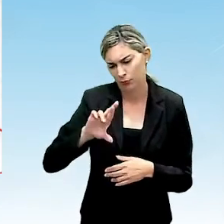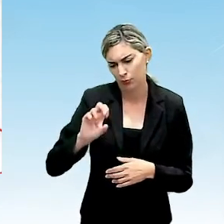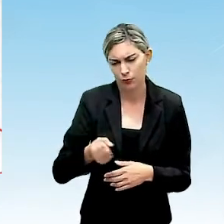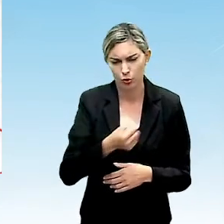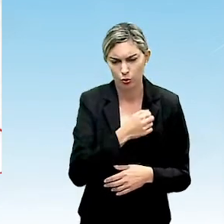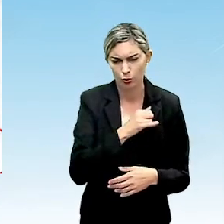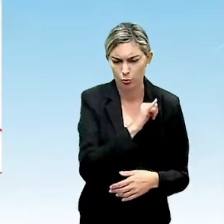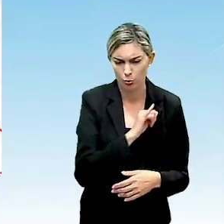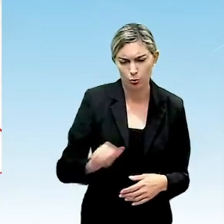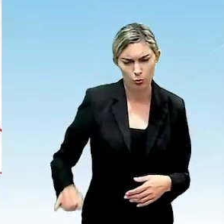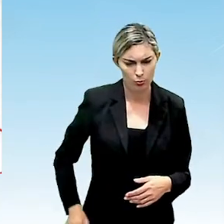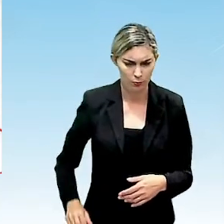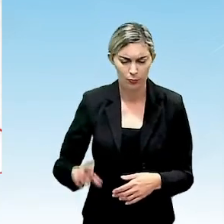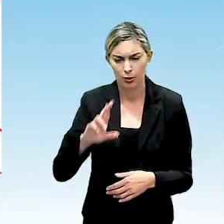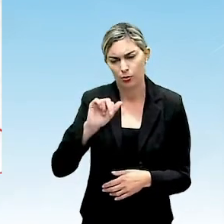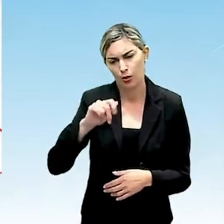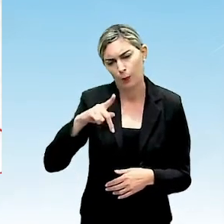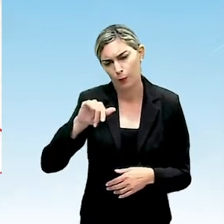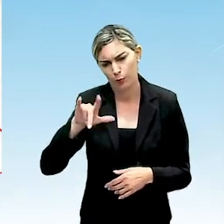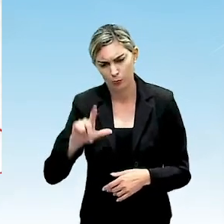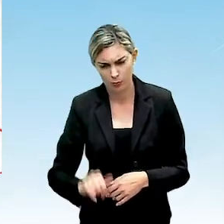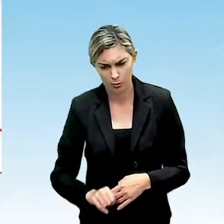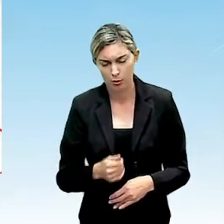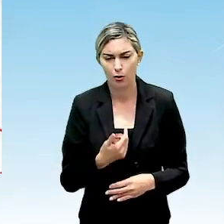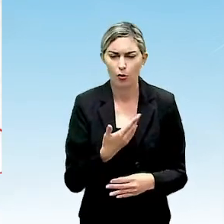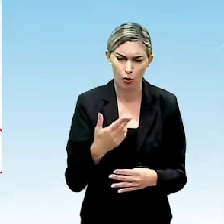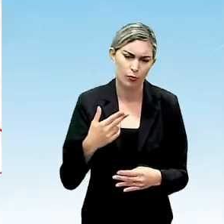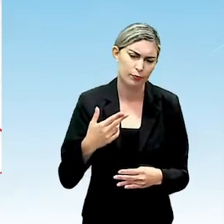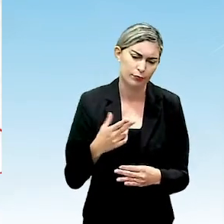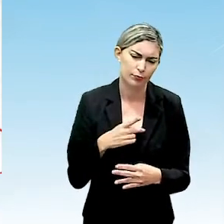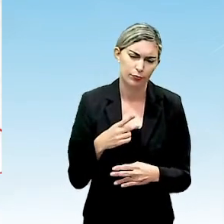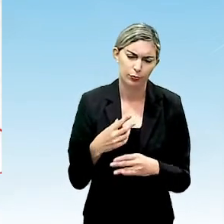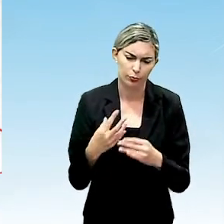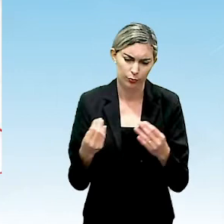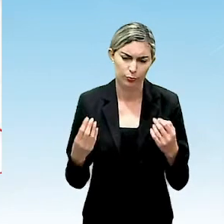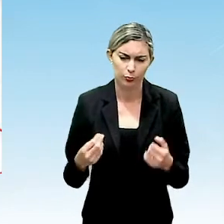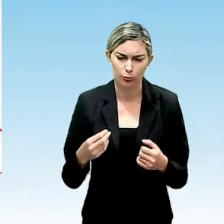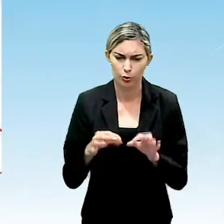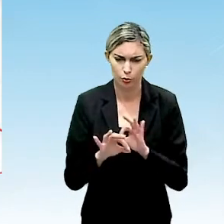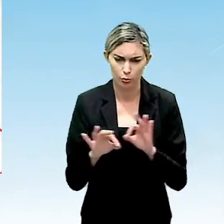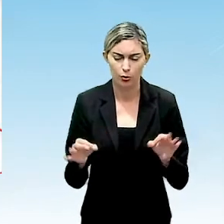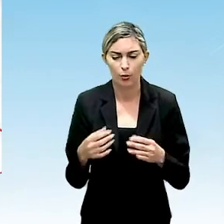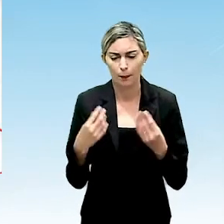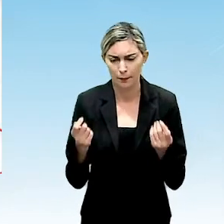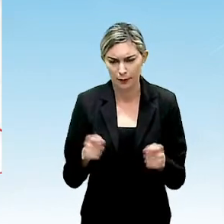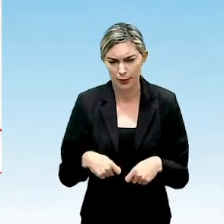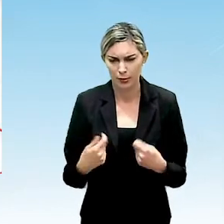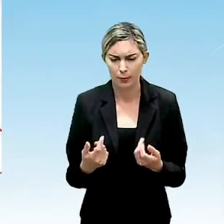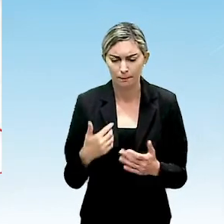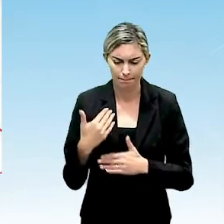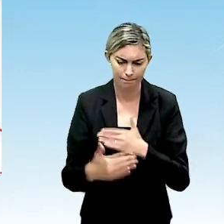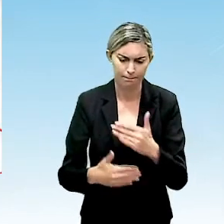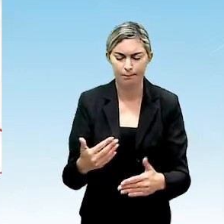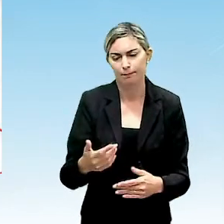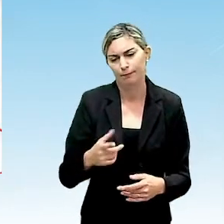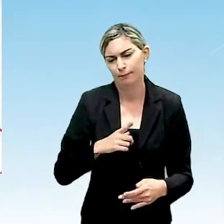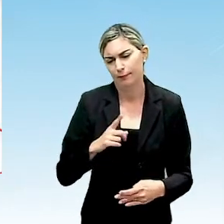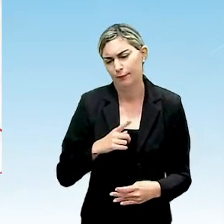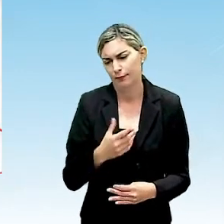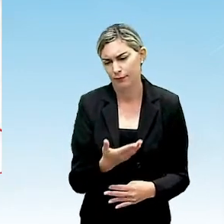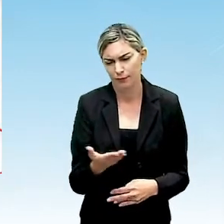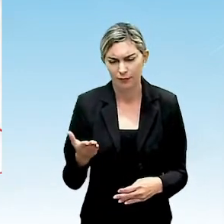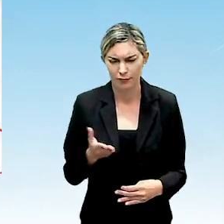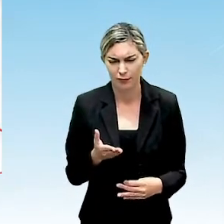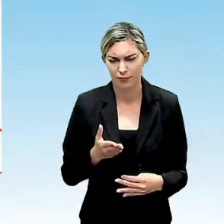Império, essa crise da República, de forma muito notória, muito notável. Então, para dar desfecho, depois a gente dissecar um pouco